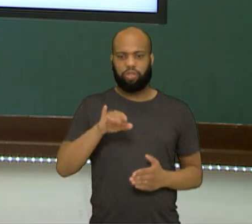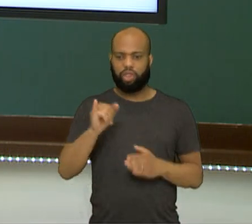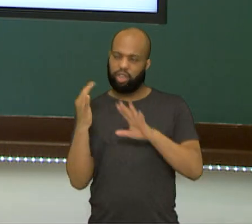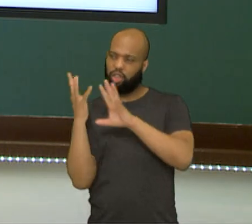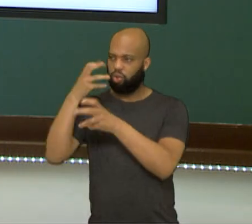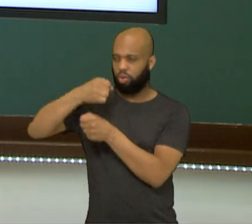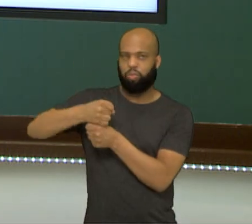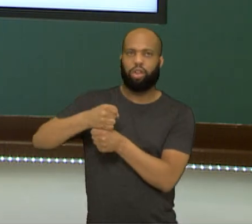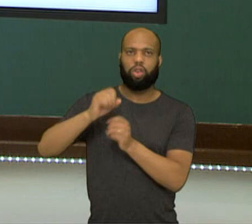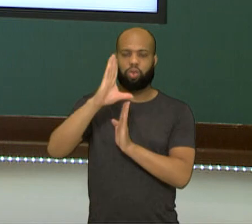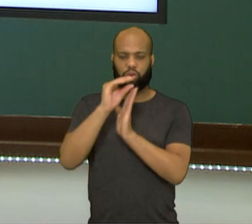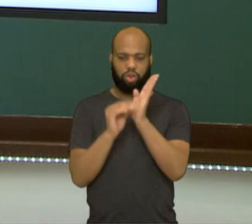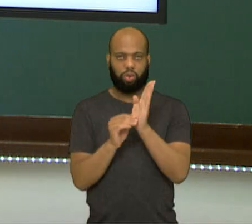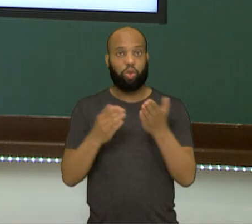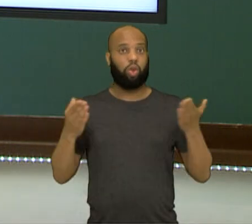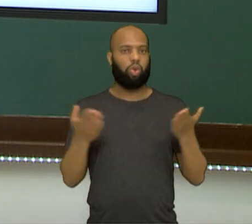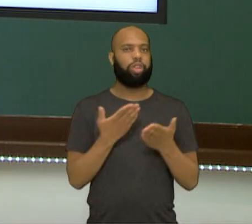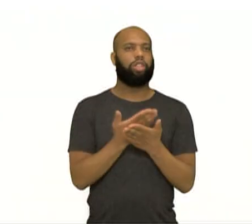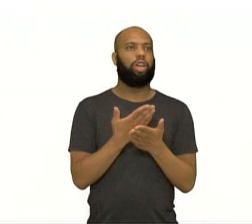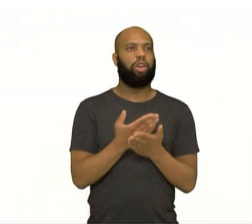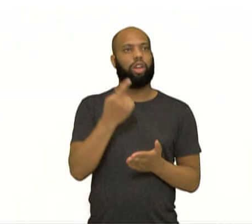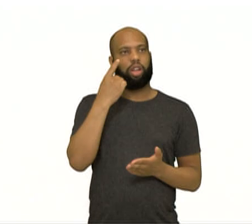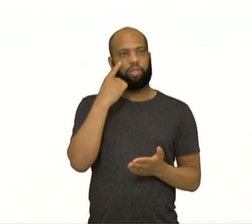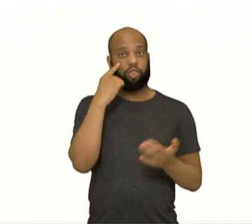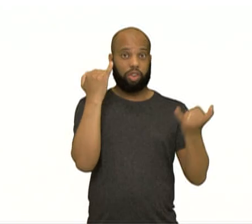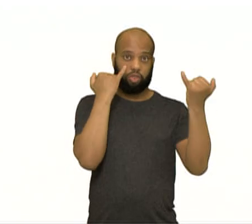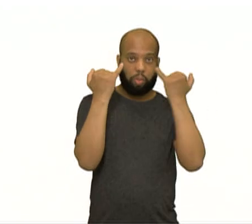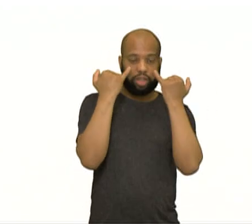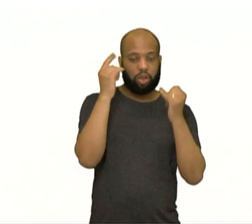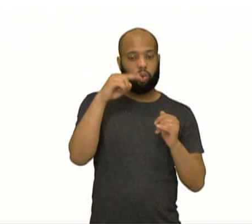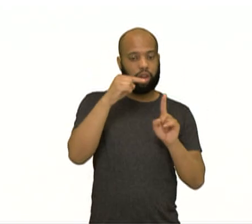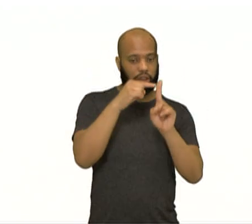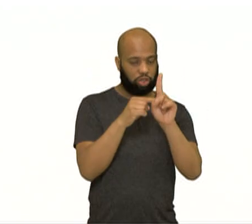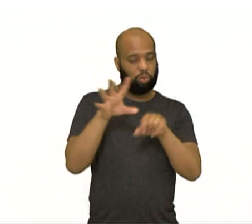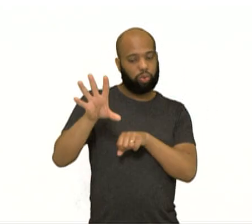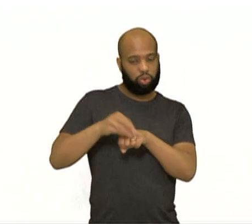conteúdos? Nessa aula vimos que a informação é um tipo de conhecimento,